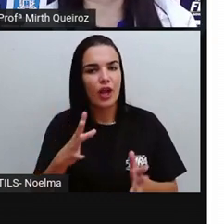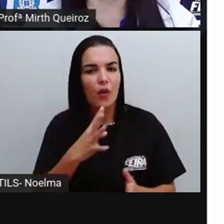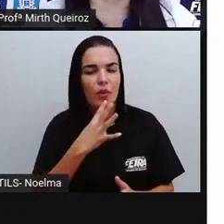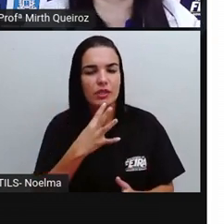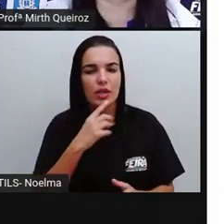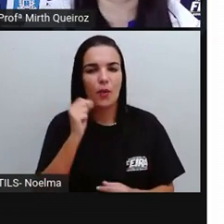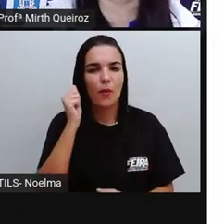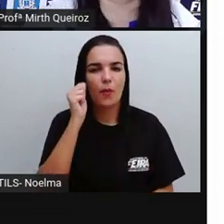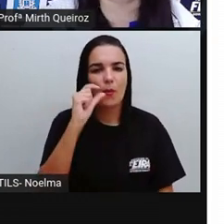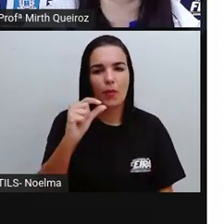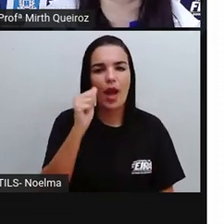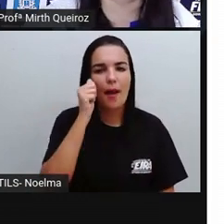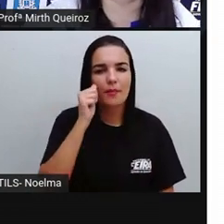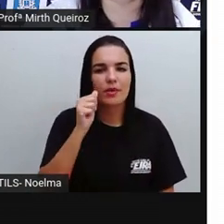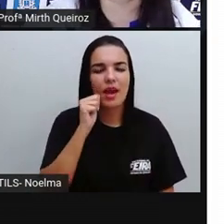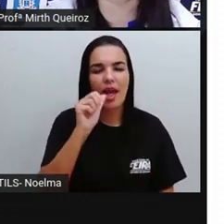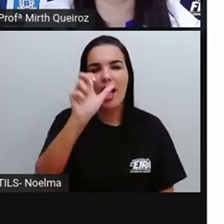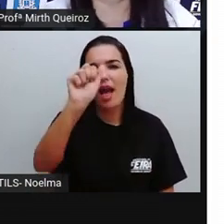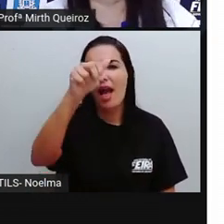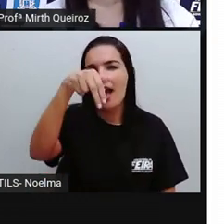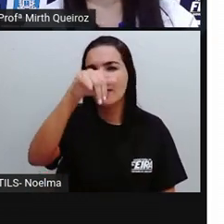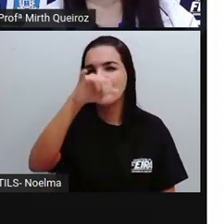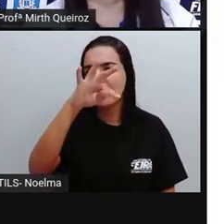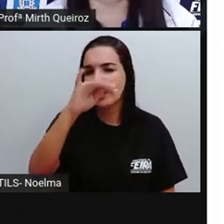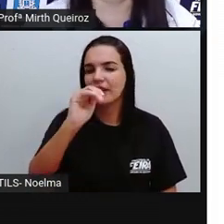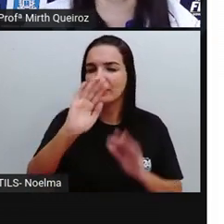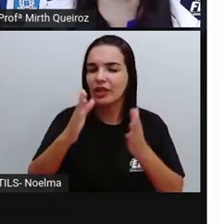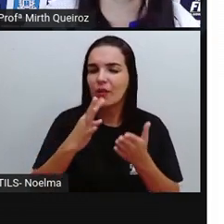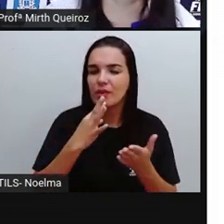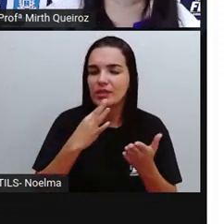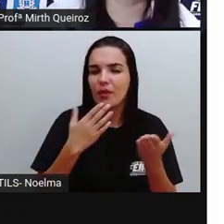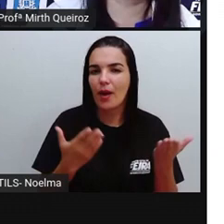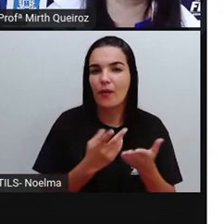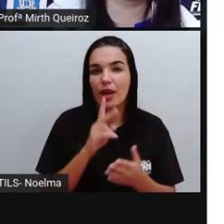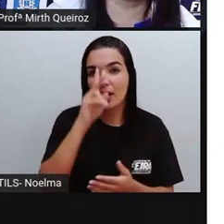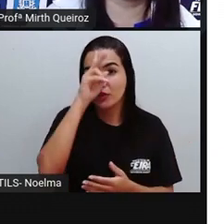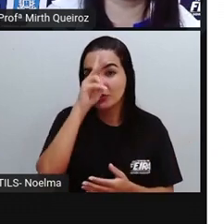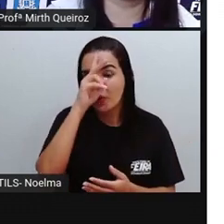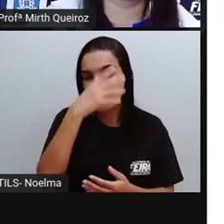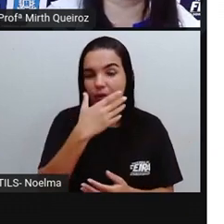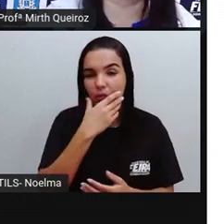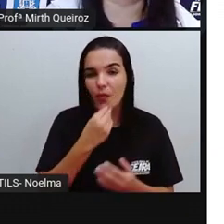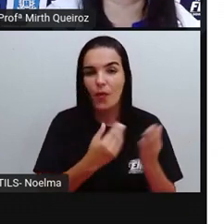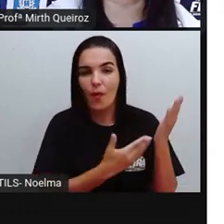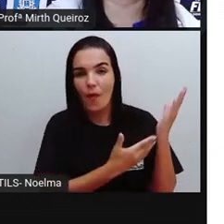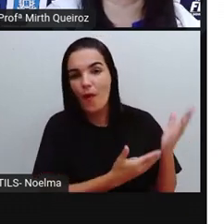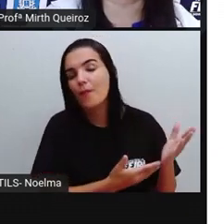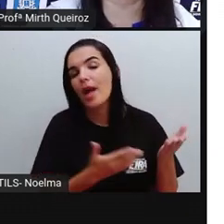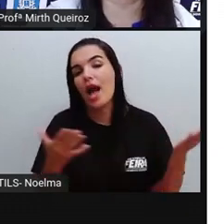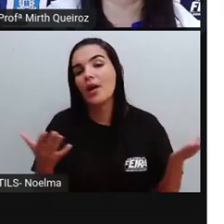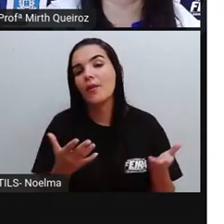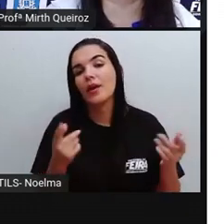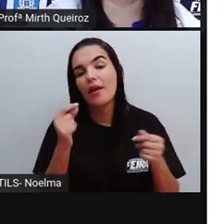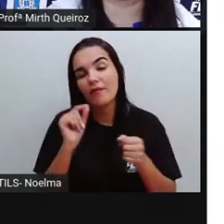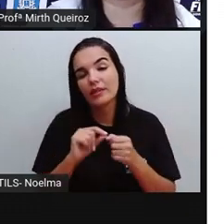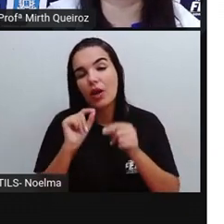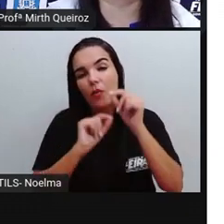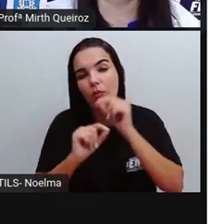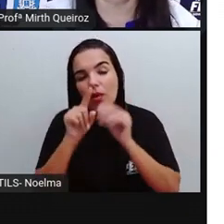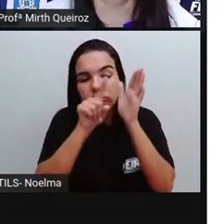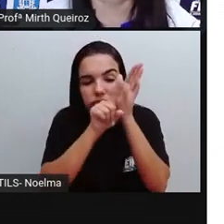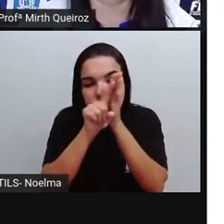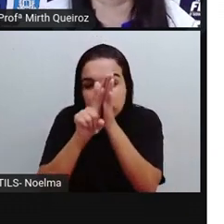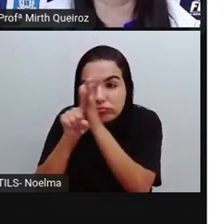né? Conheceram também a história de Baravelli, conheceram algumas das obras dele. Agora nós vamos fazer um estudo, uma